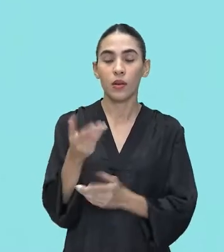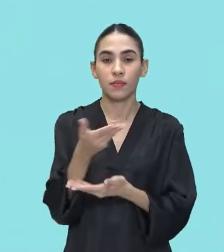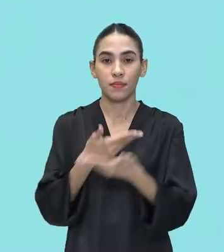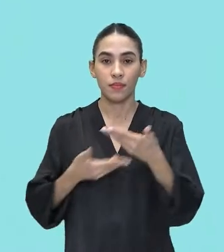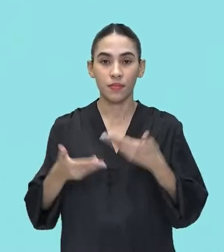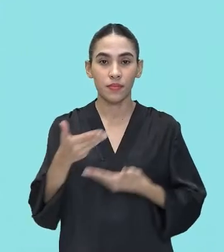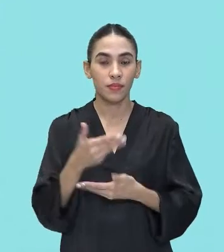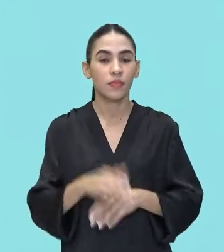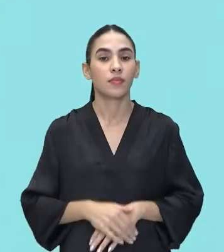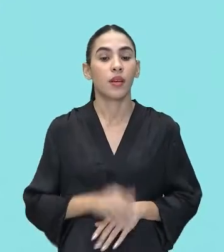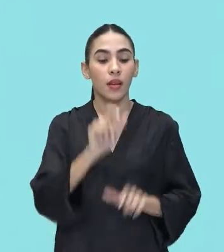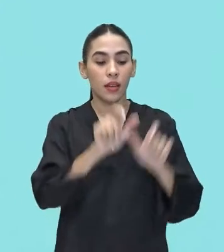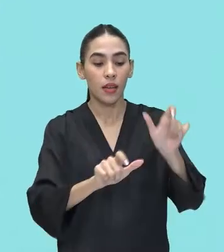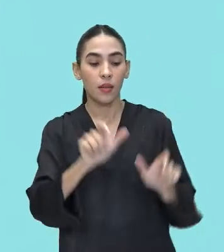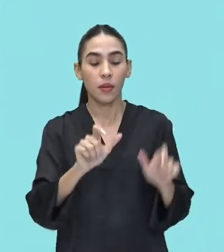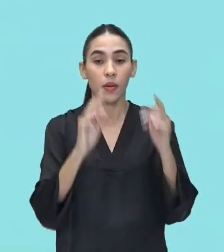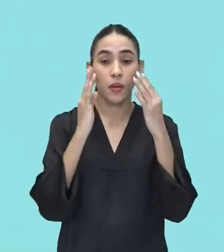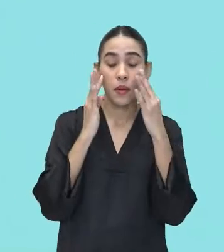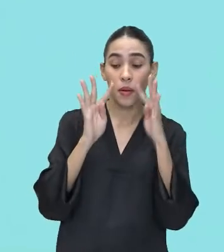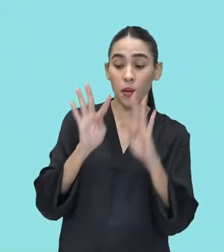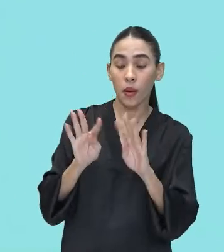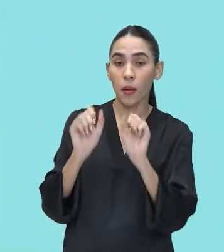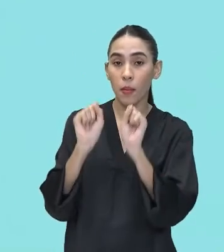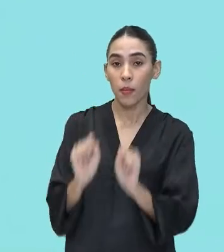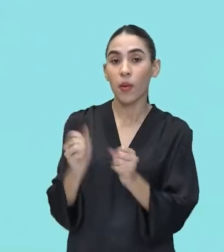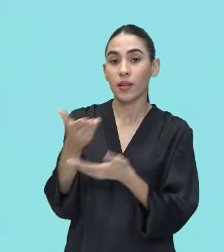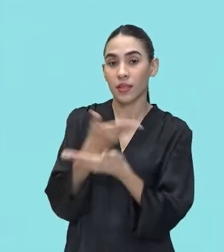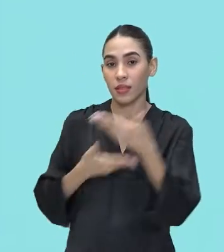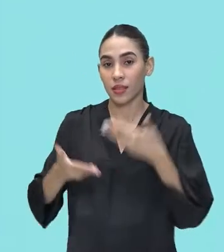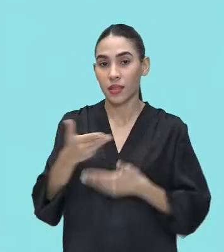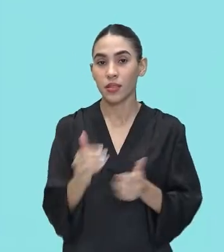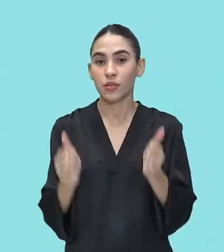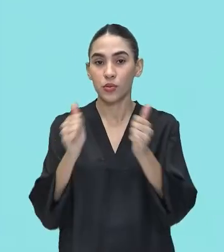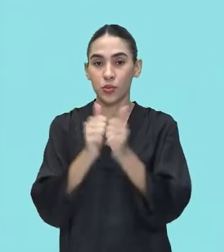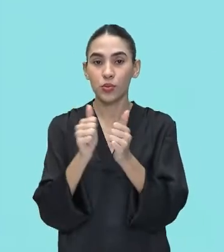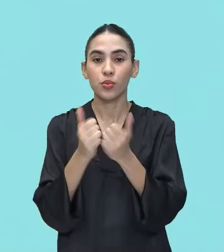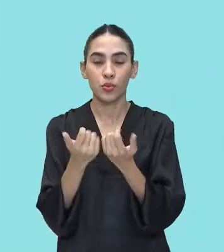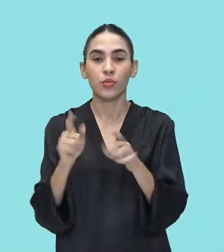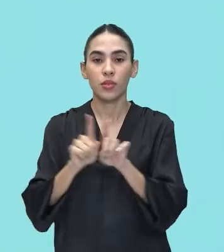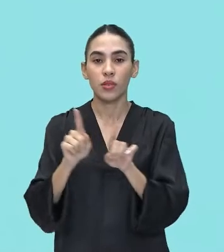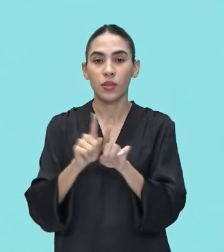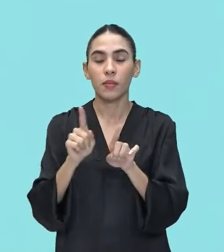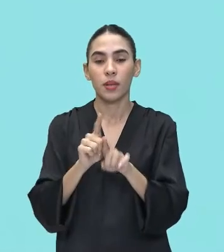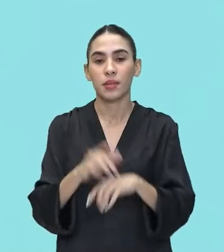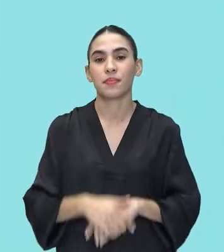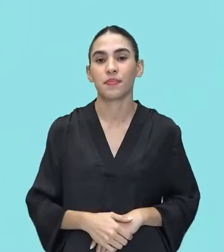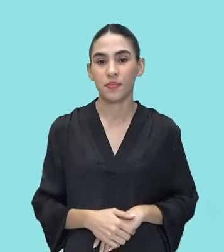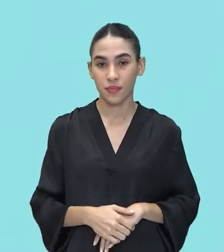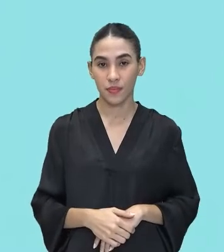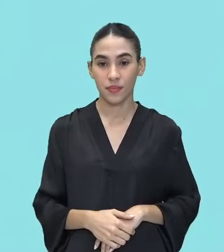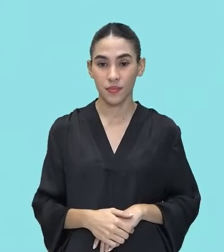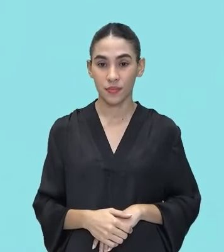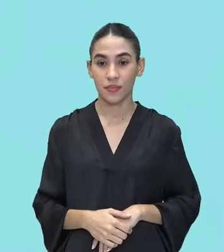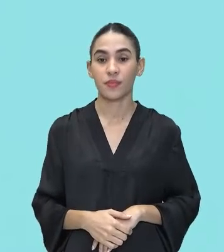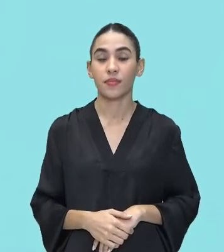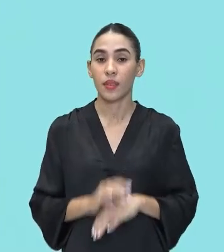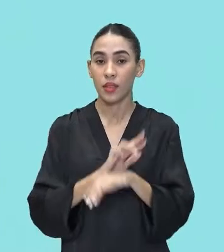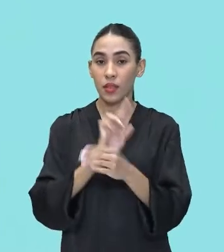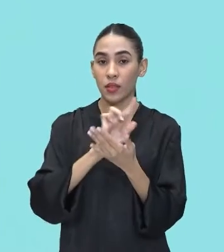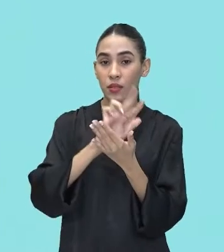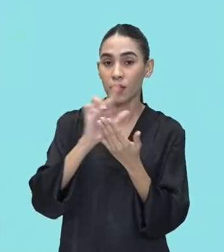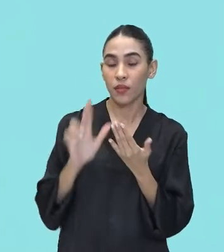colaborativa e as pessoas podem interagir também ali na sua obra através dos